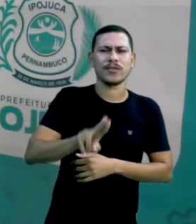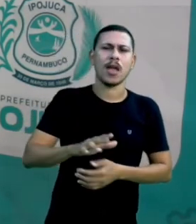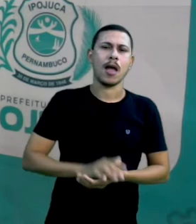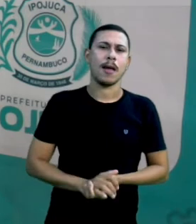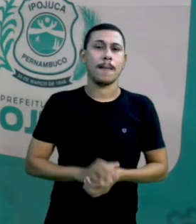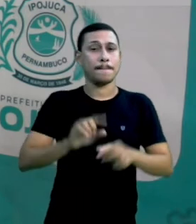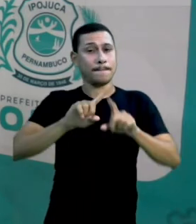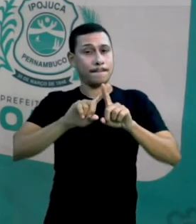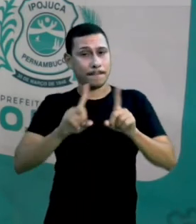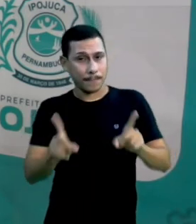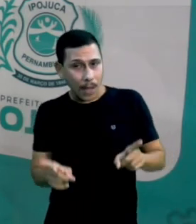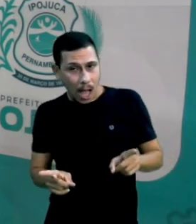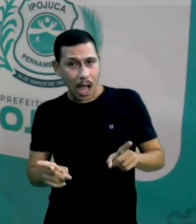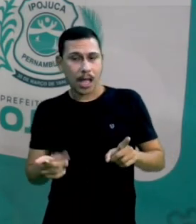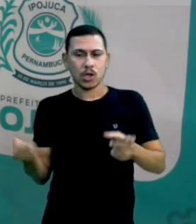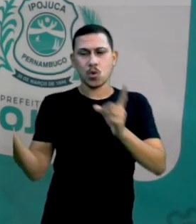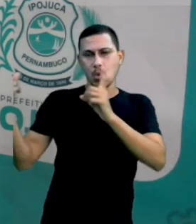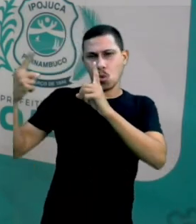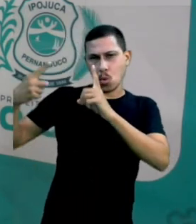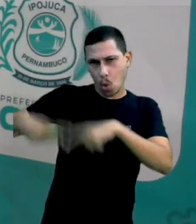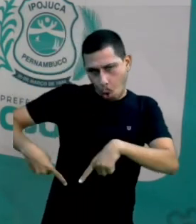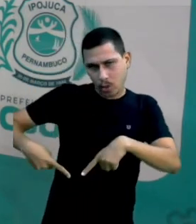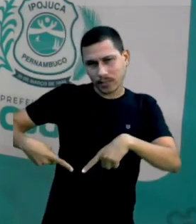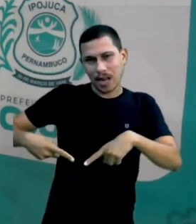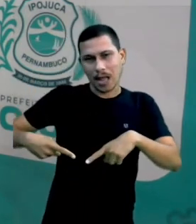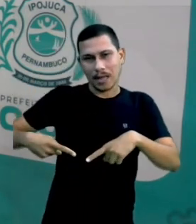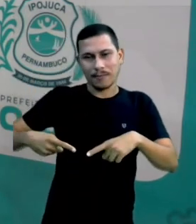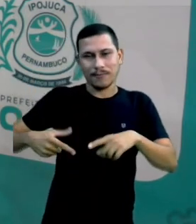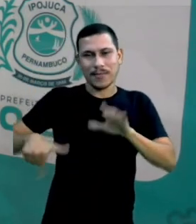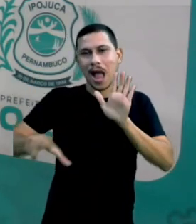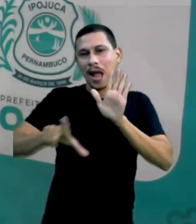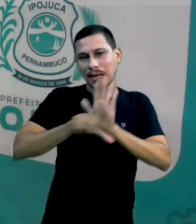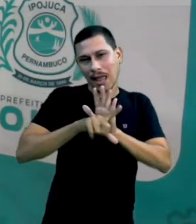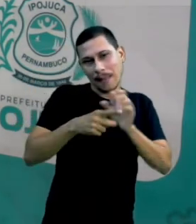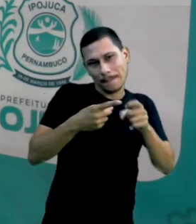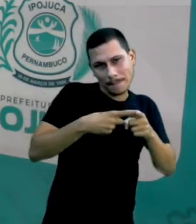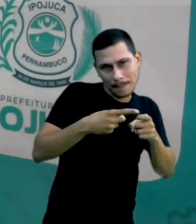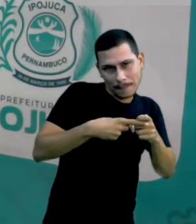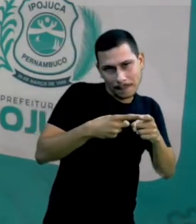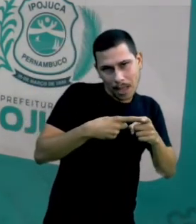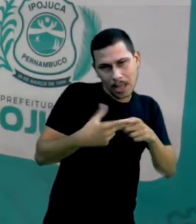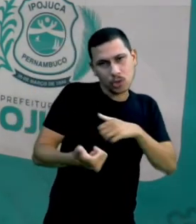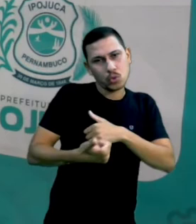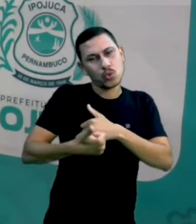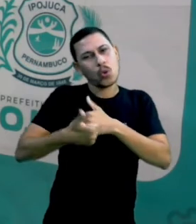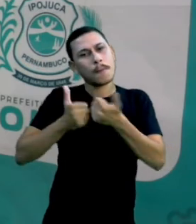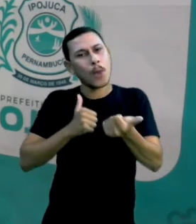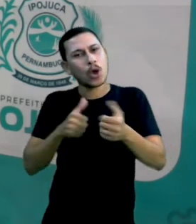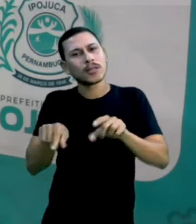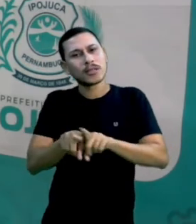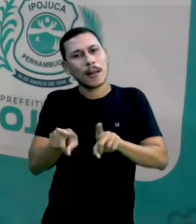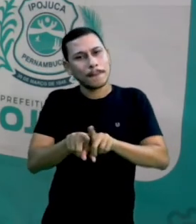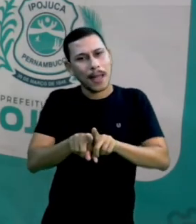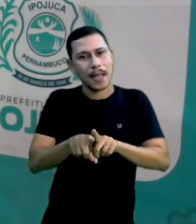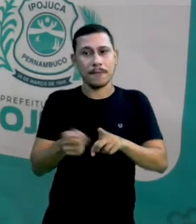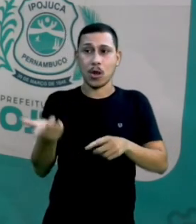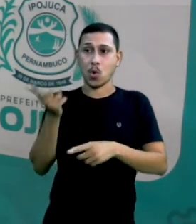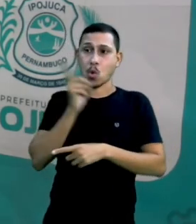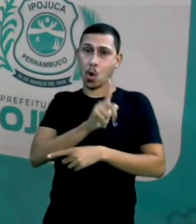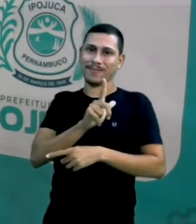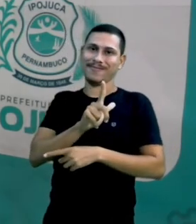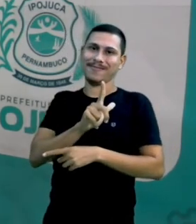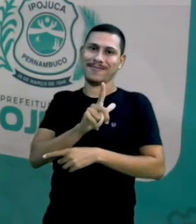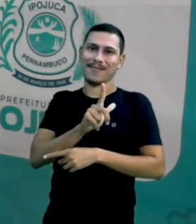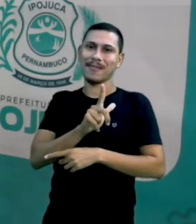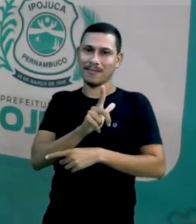considerados antiéticos e ilícitos dentro do esporte para ganhar vantagem sobre outros competidores. E é por